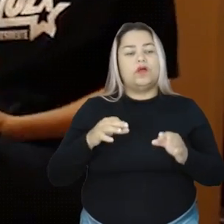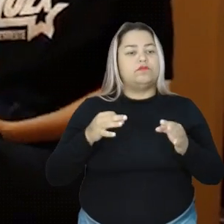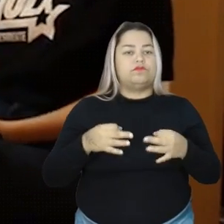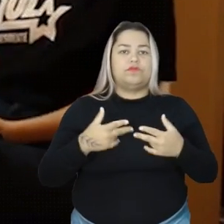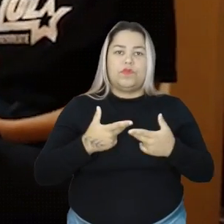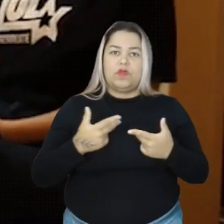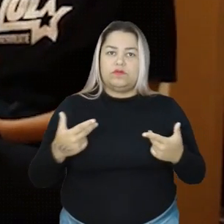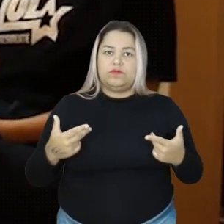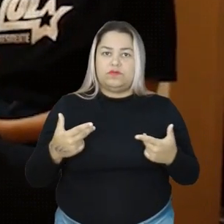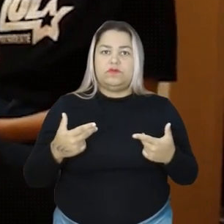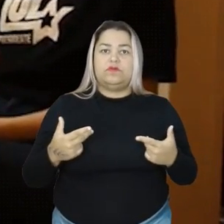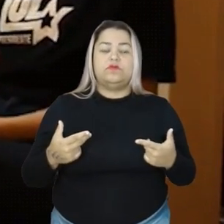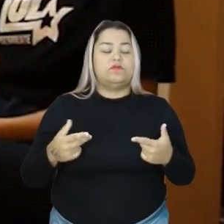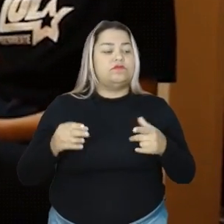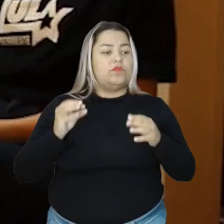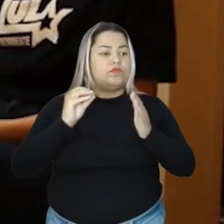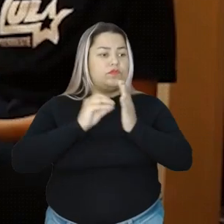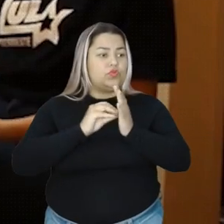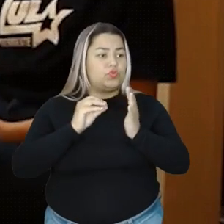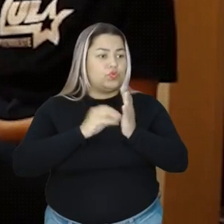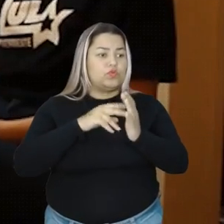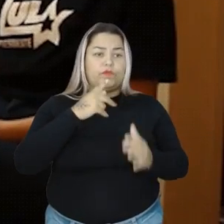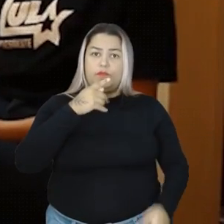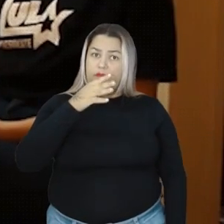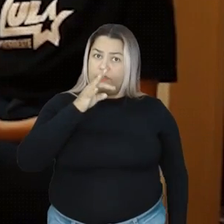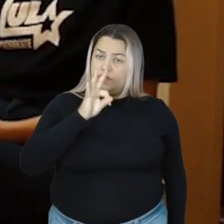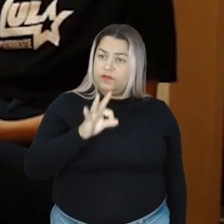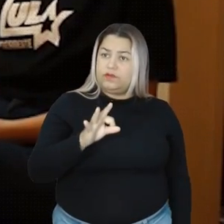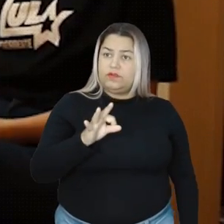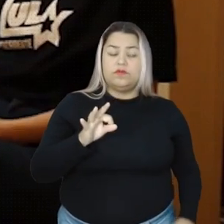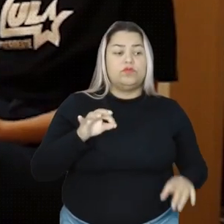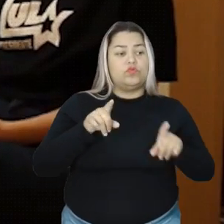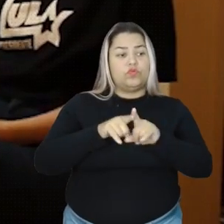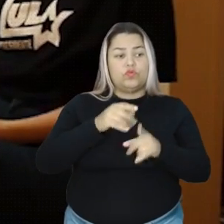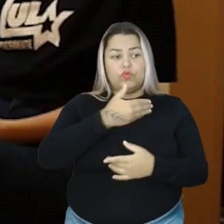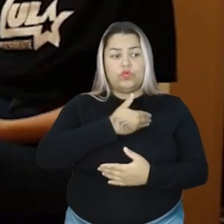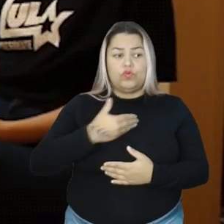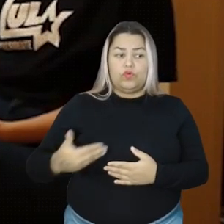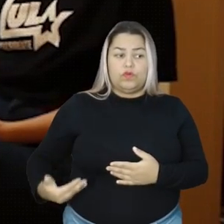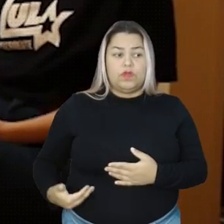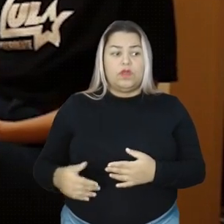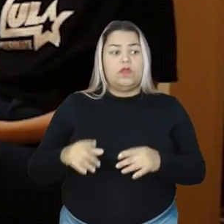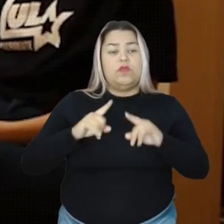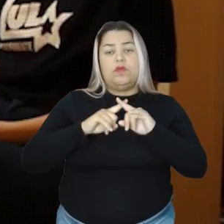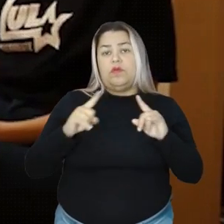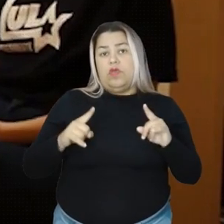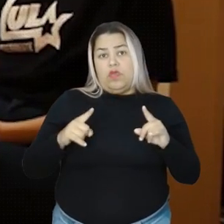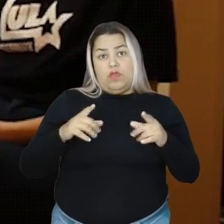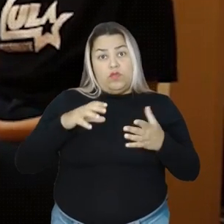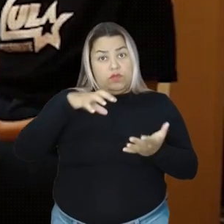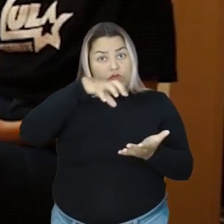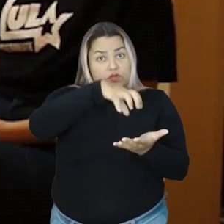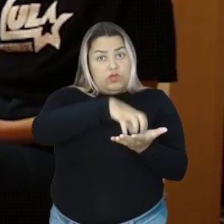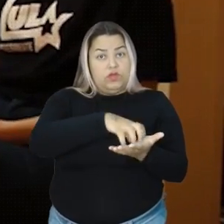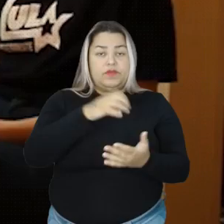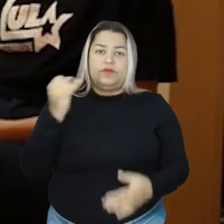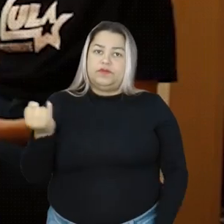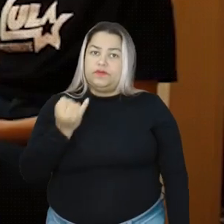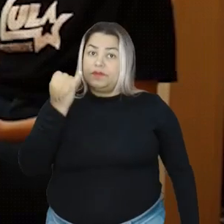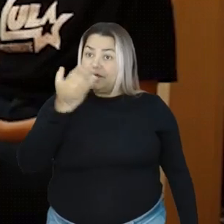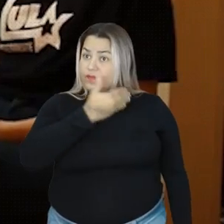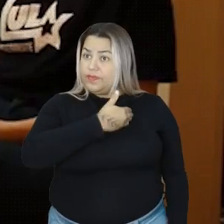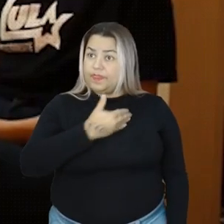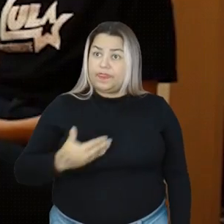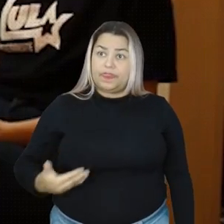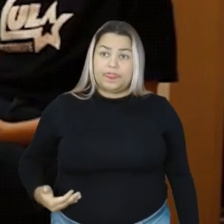muito indispostas com o PT. Não era a maioria do governo do Colares, mas o setor importante do governo disposta